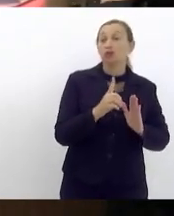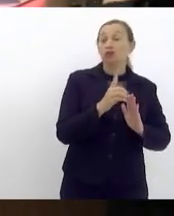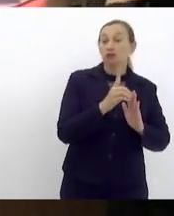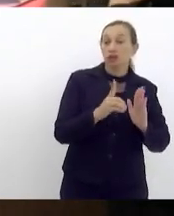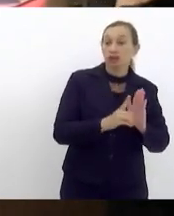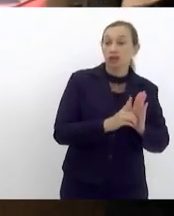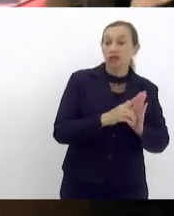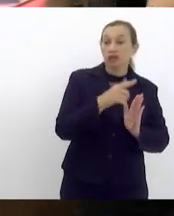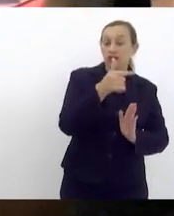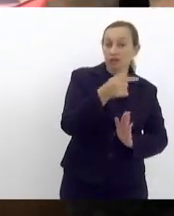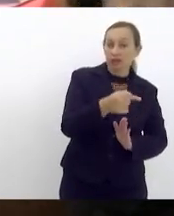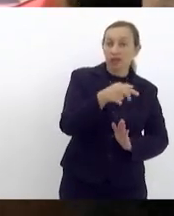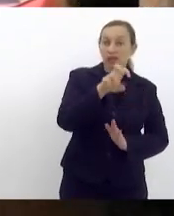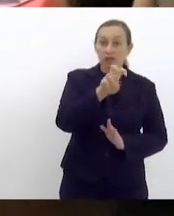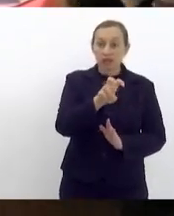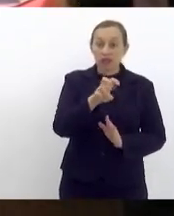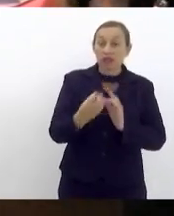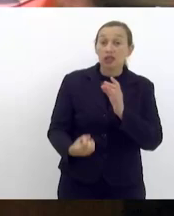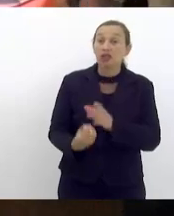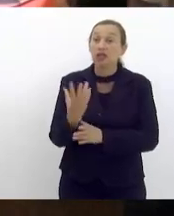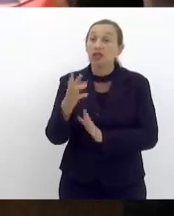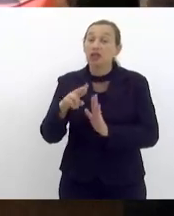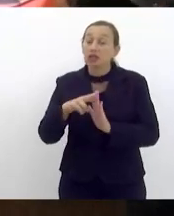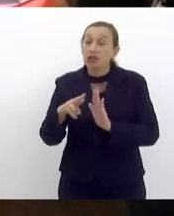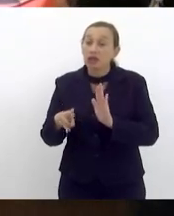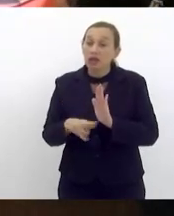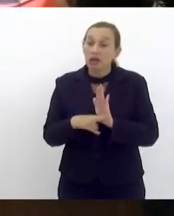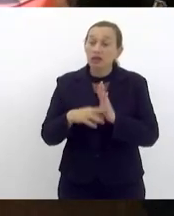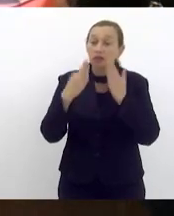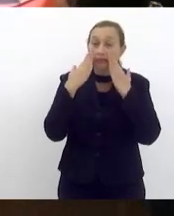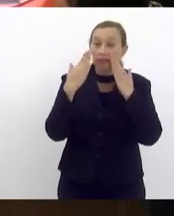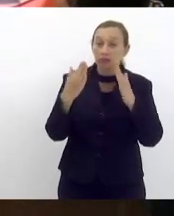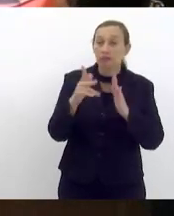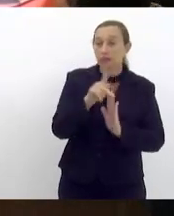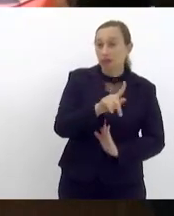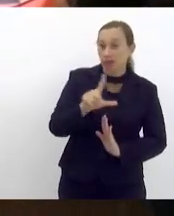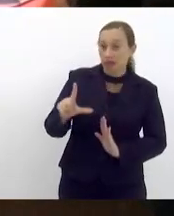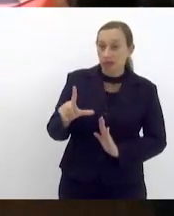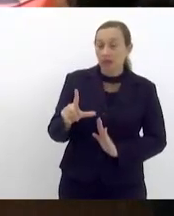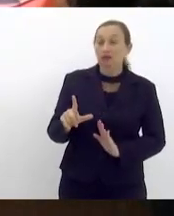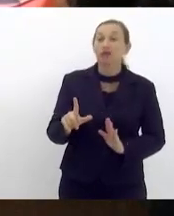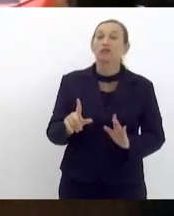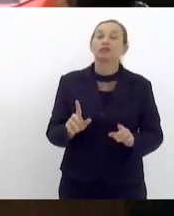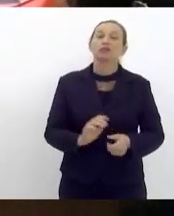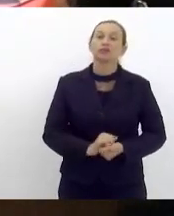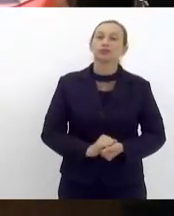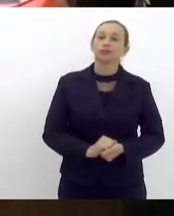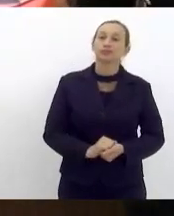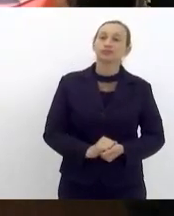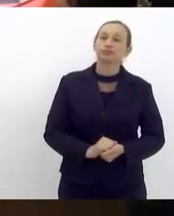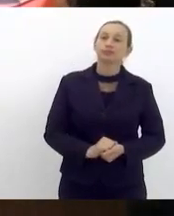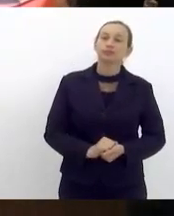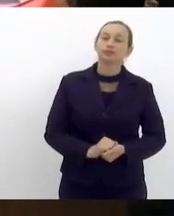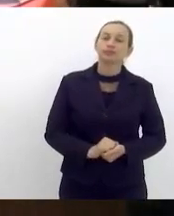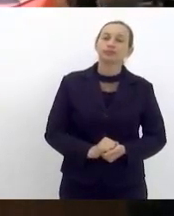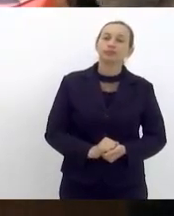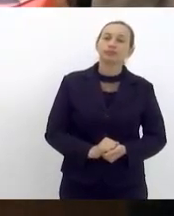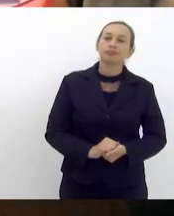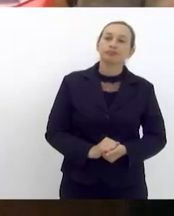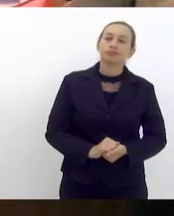75 que cria regras para apresentação desses peles Além disso tem uma